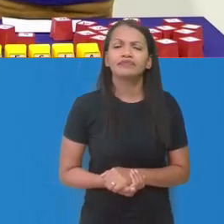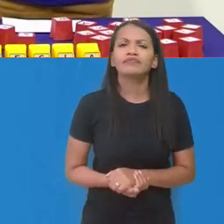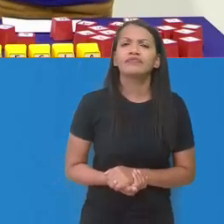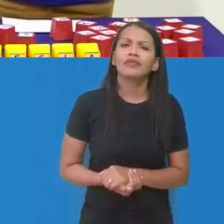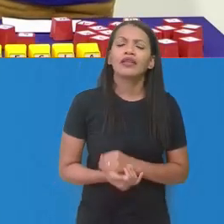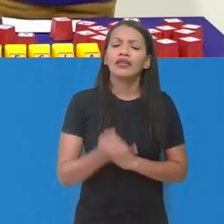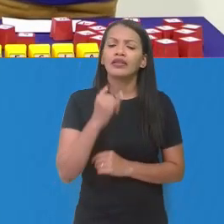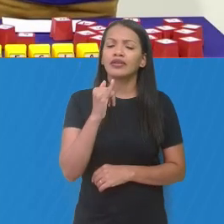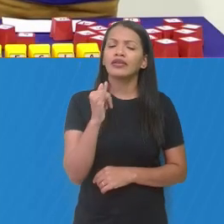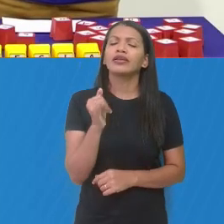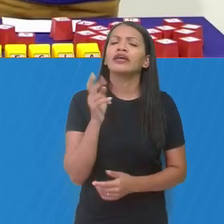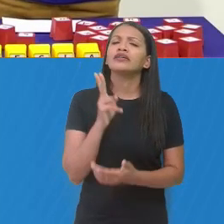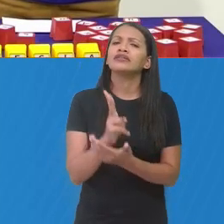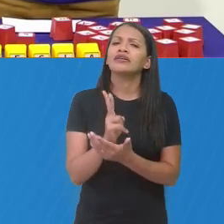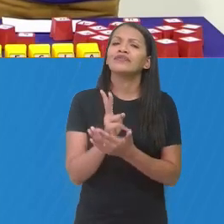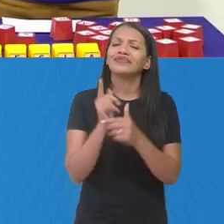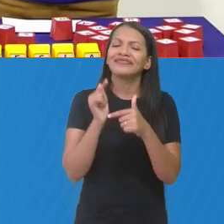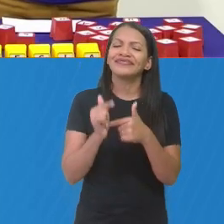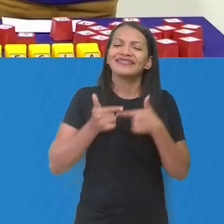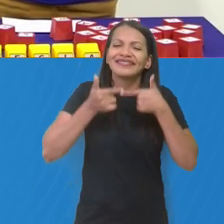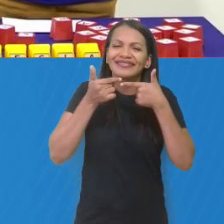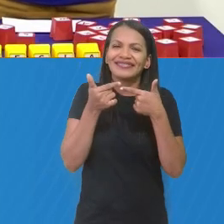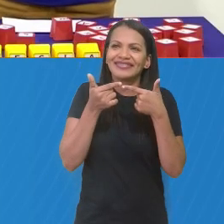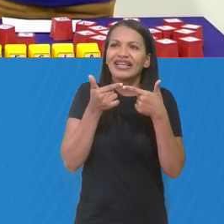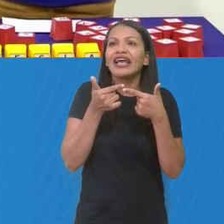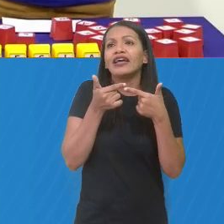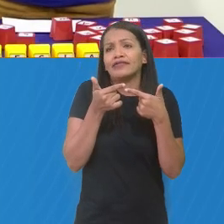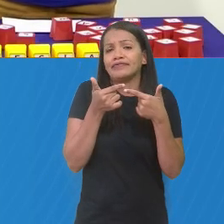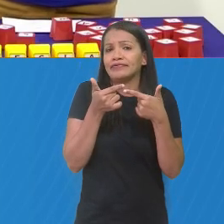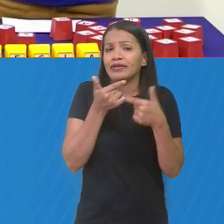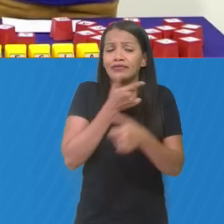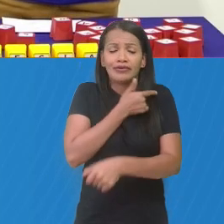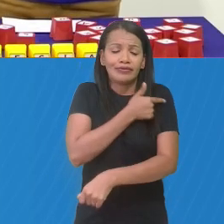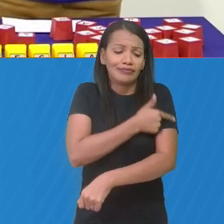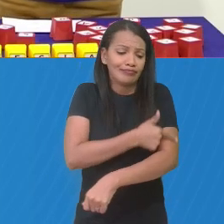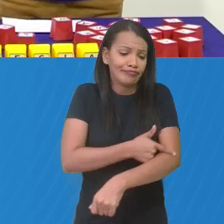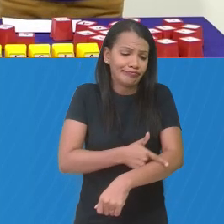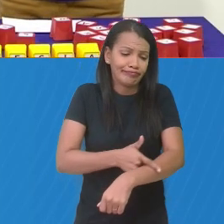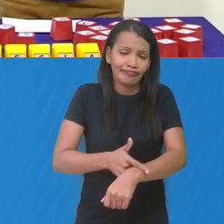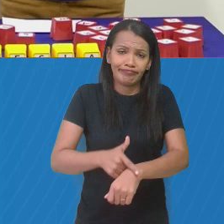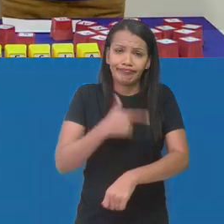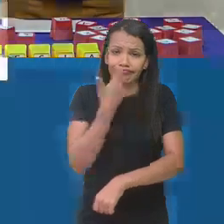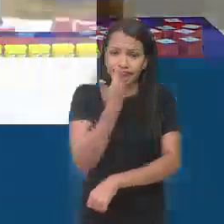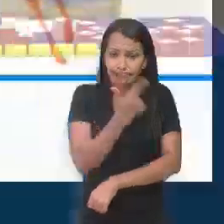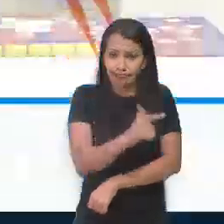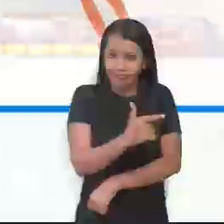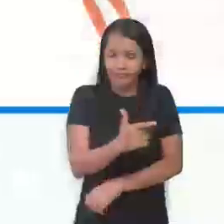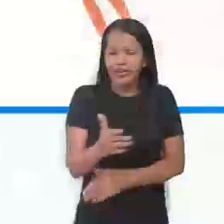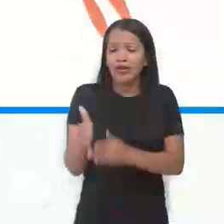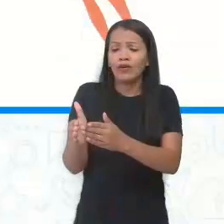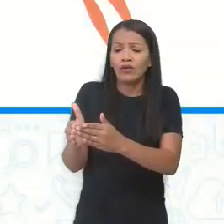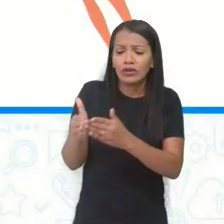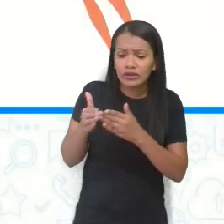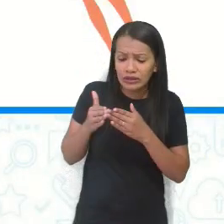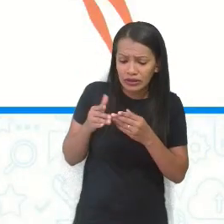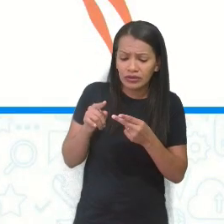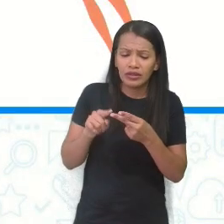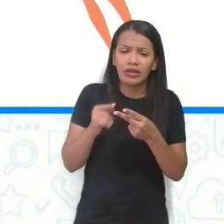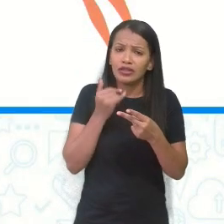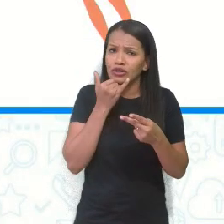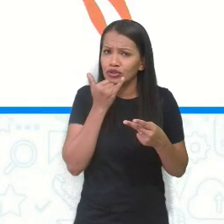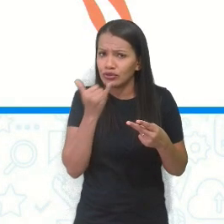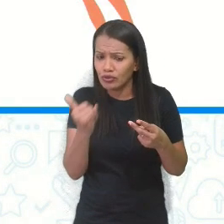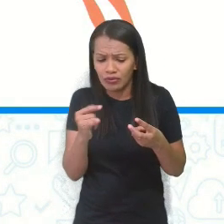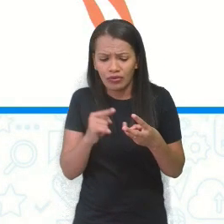Diga sempre a sorrir, para não ser mal educado. Com licença, me